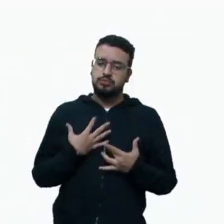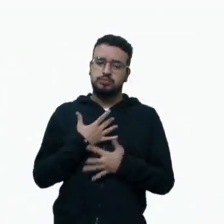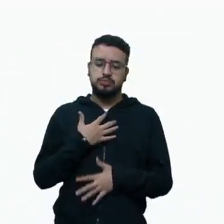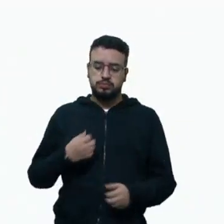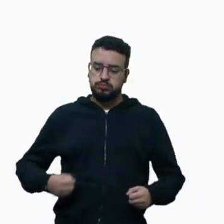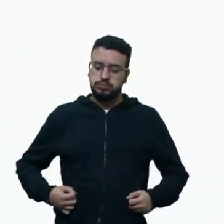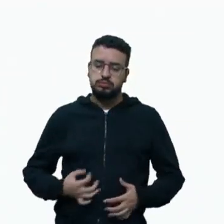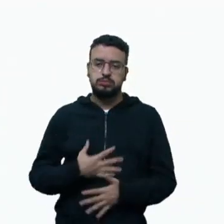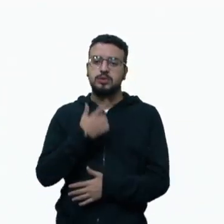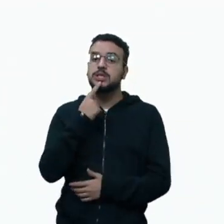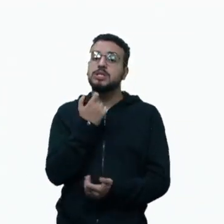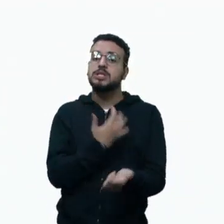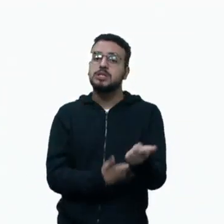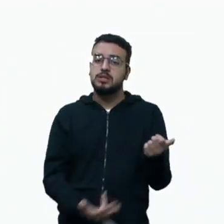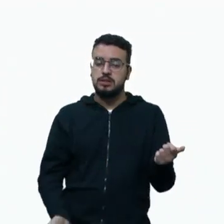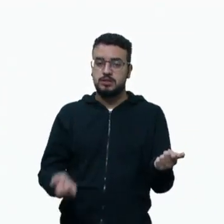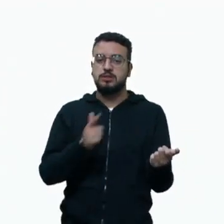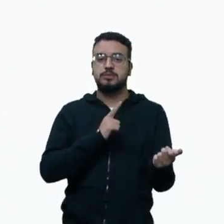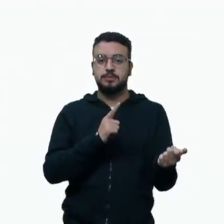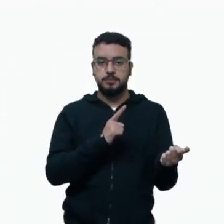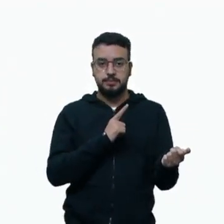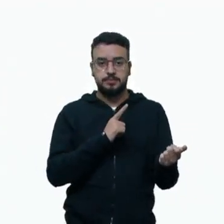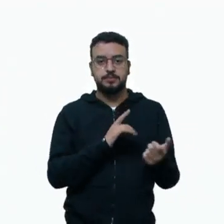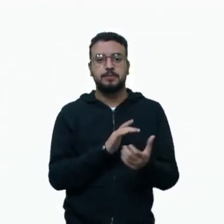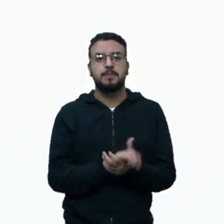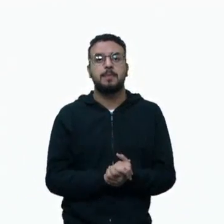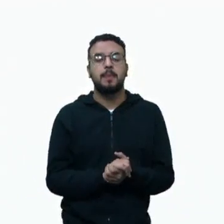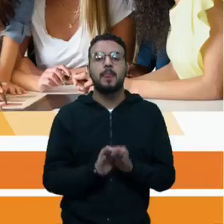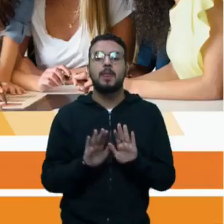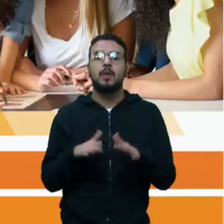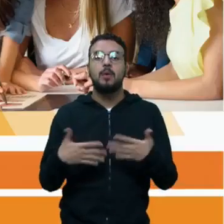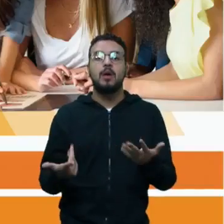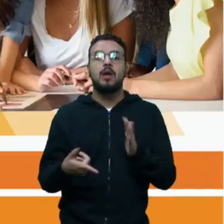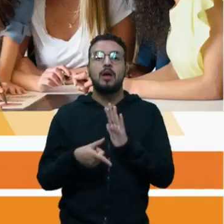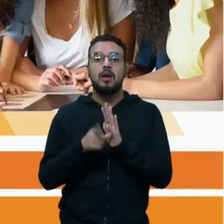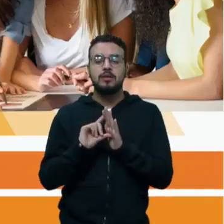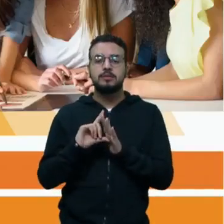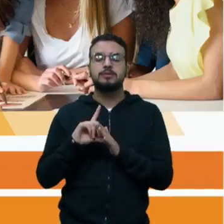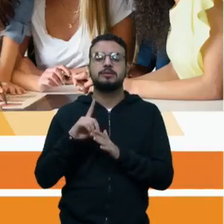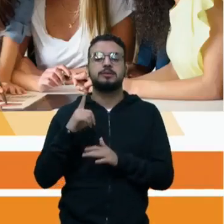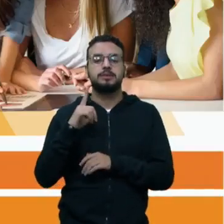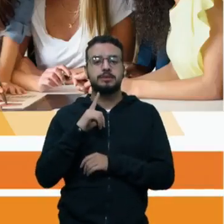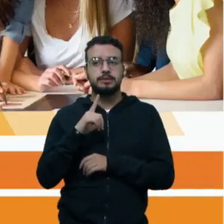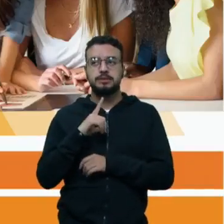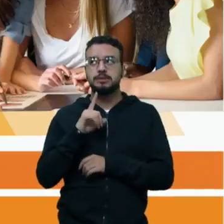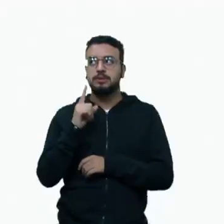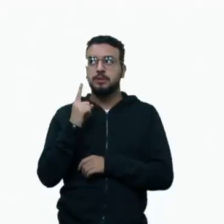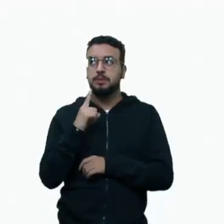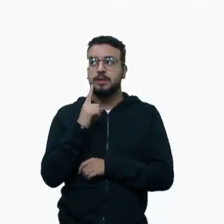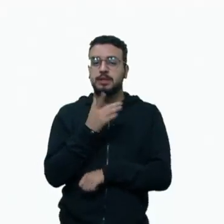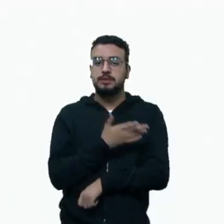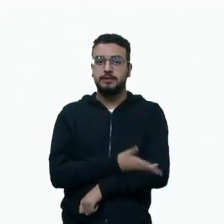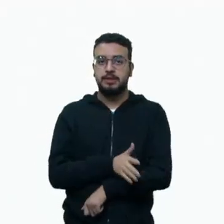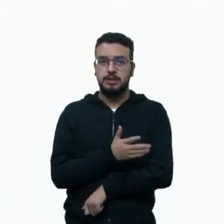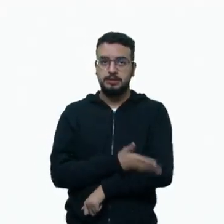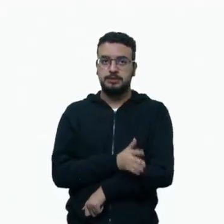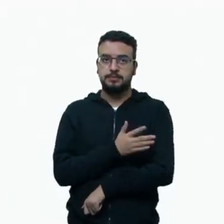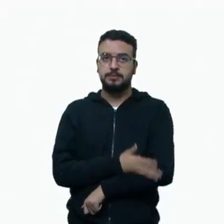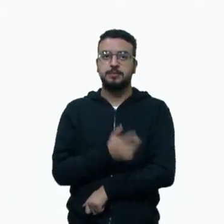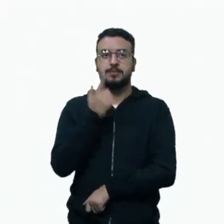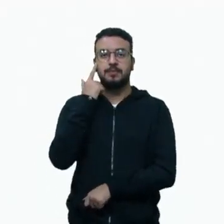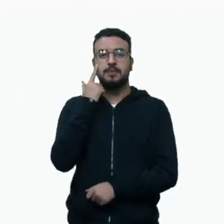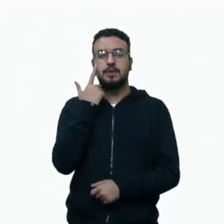tá? Bom, antes da gente partir para o Kahoot, nós temos aí um exercício. O